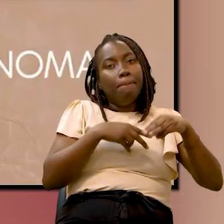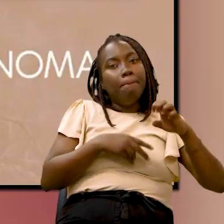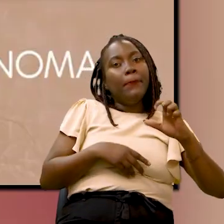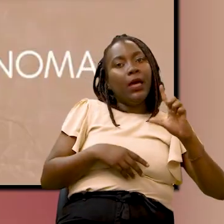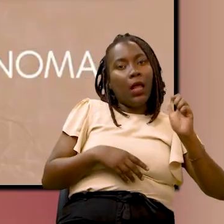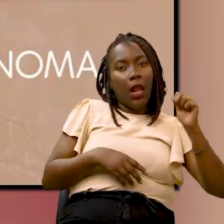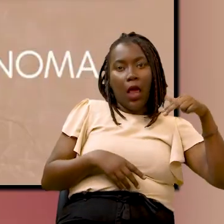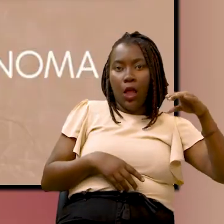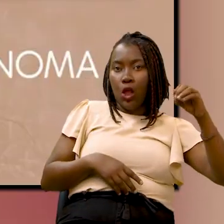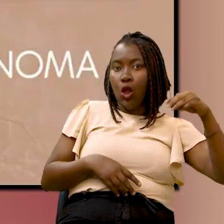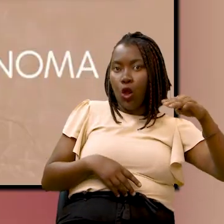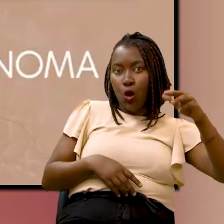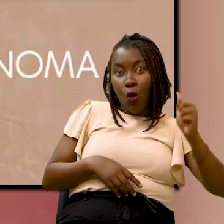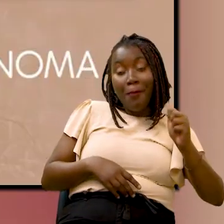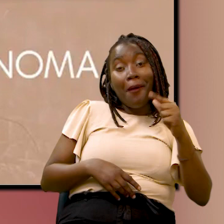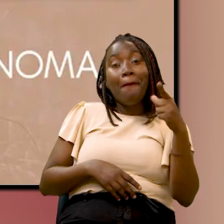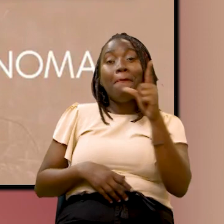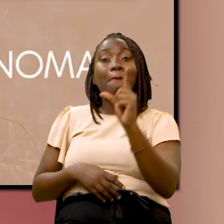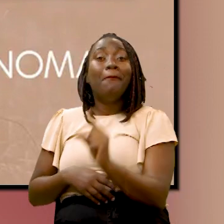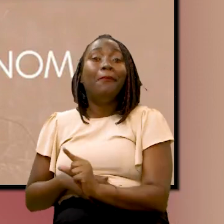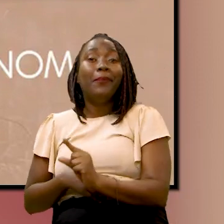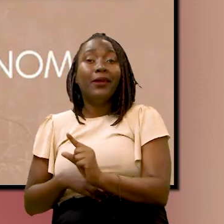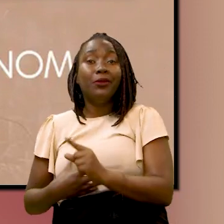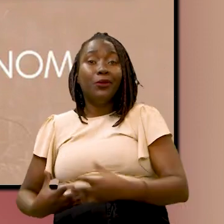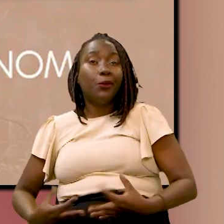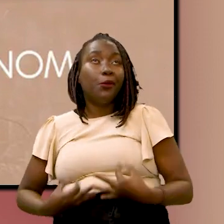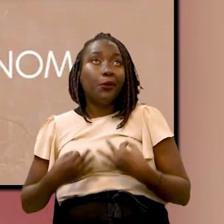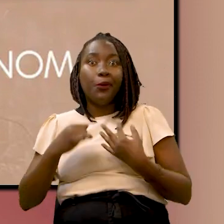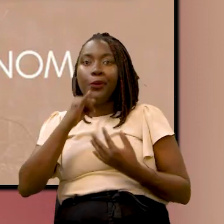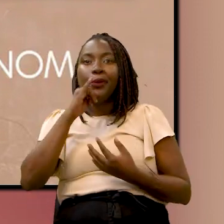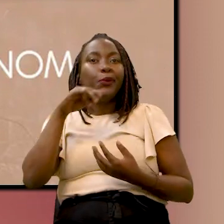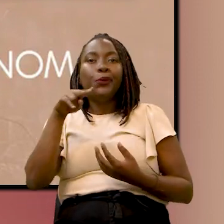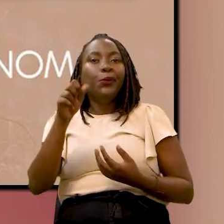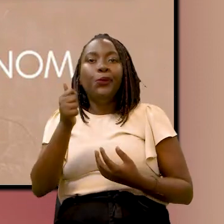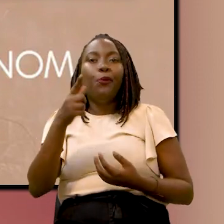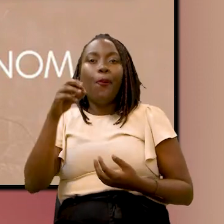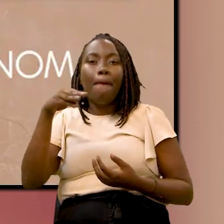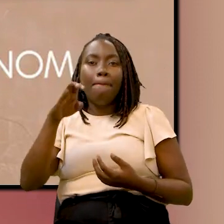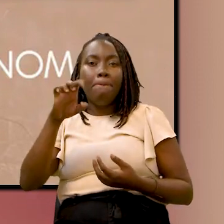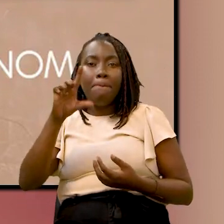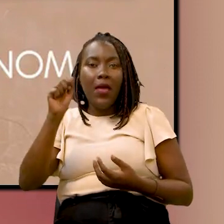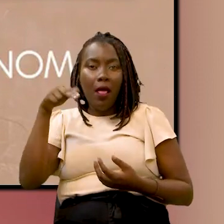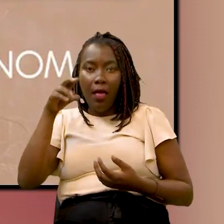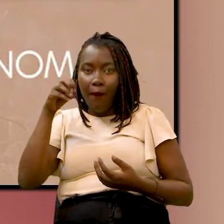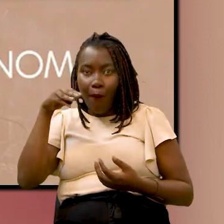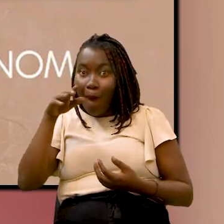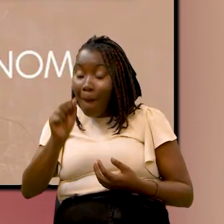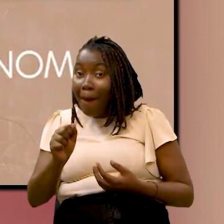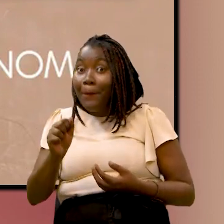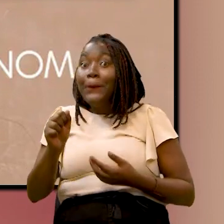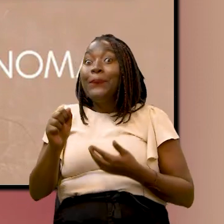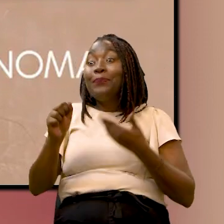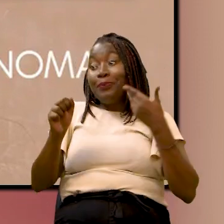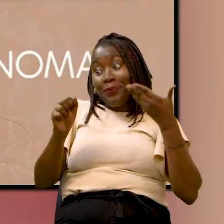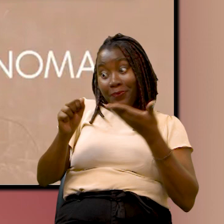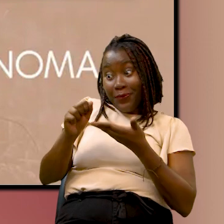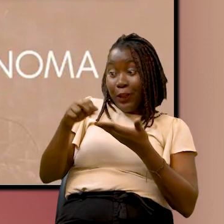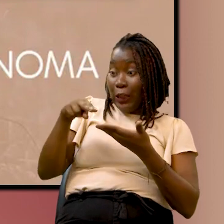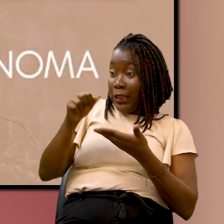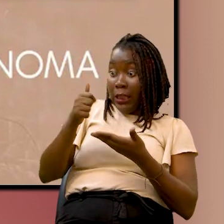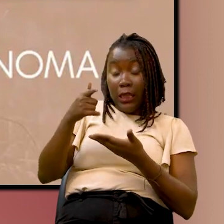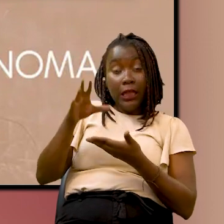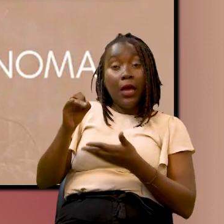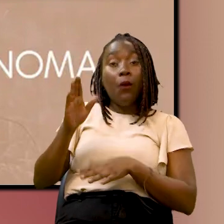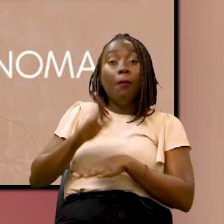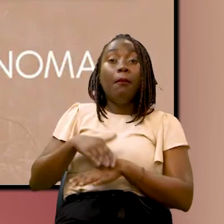do melanoma, ele é menor no caso dos tumores do tipo não melanoma, e entre os tumores do tipo